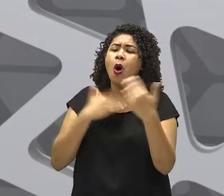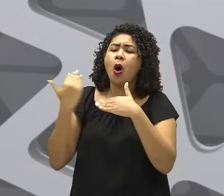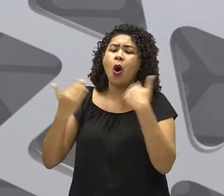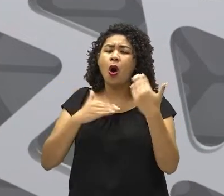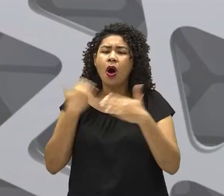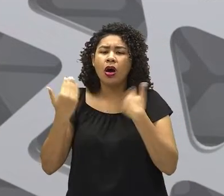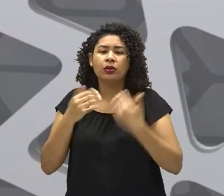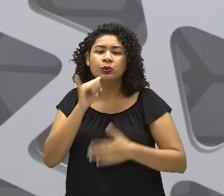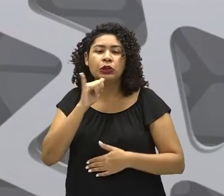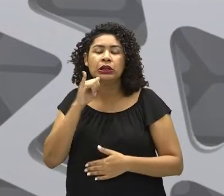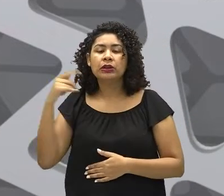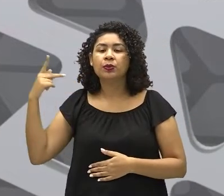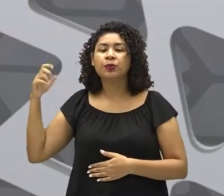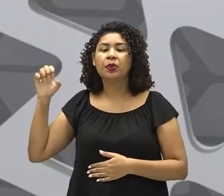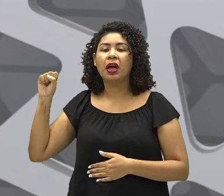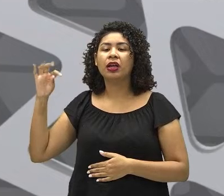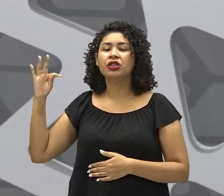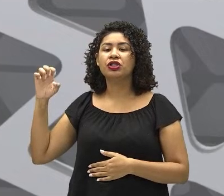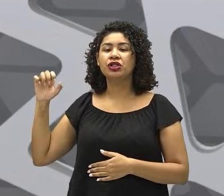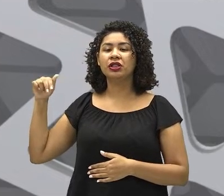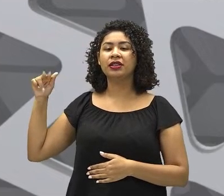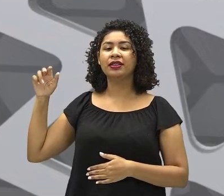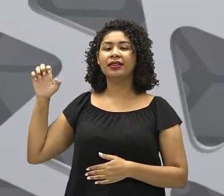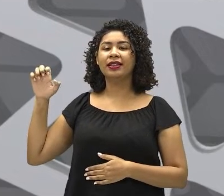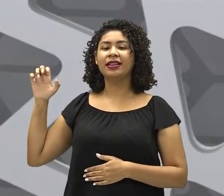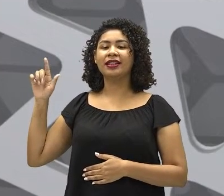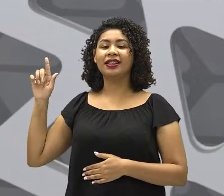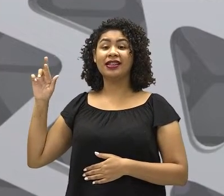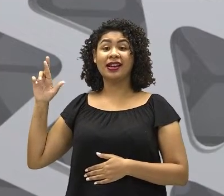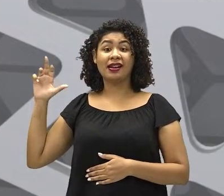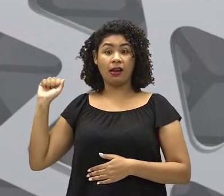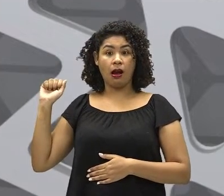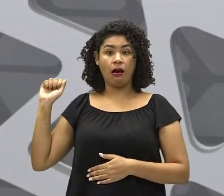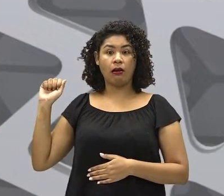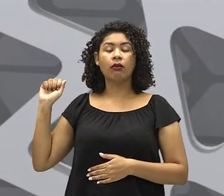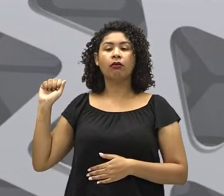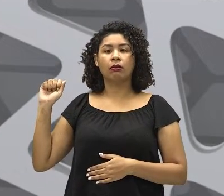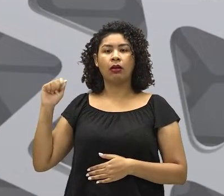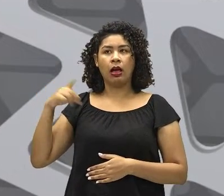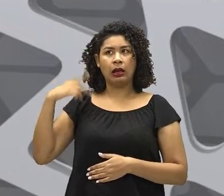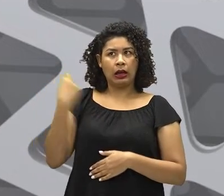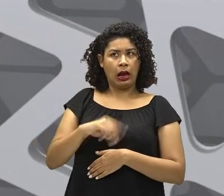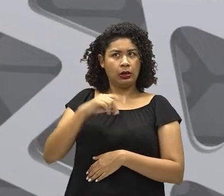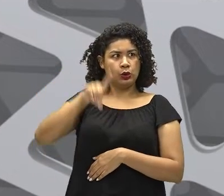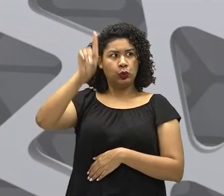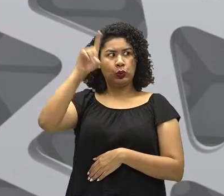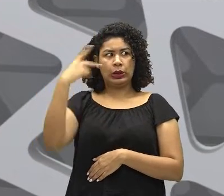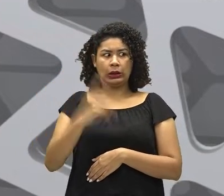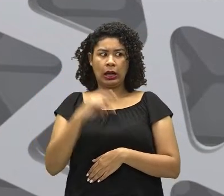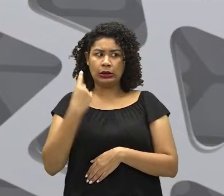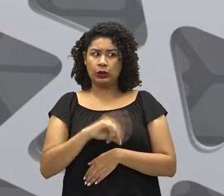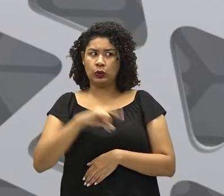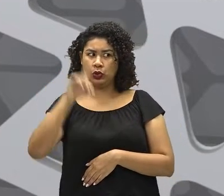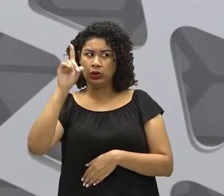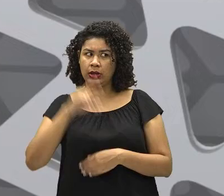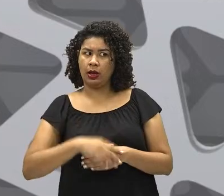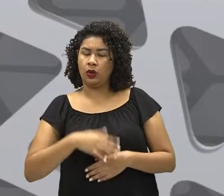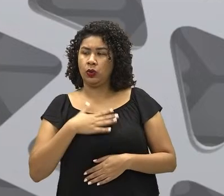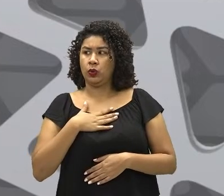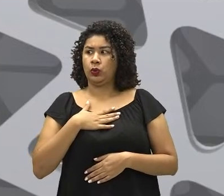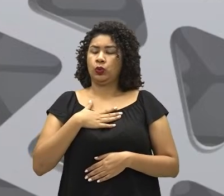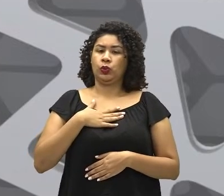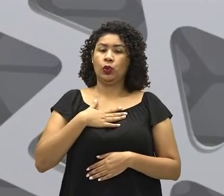da peste negra, que matou 1/3 da população europeia naquele momento. Foi castigo. Será que foi castigo? Ou será que